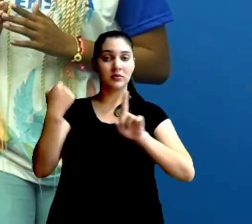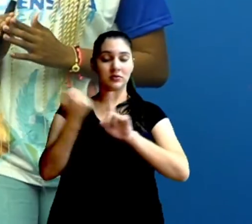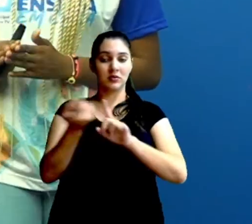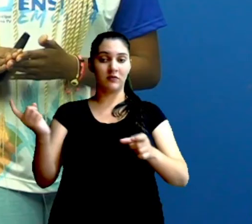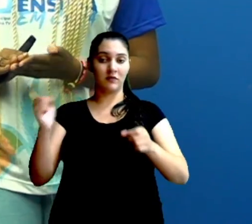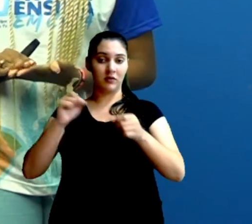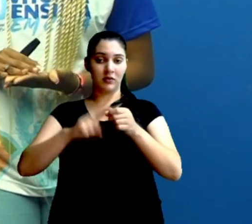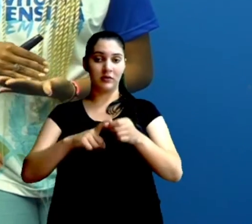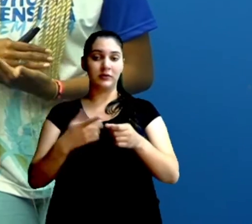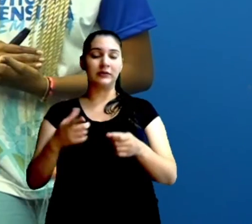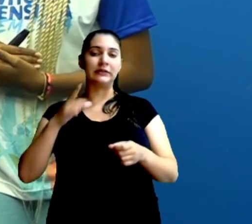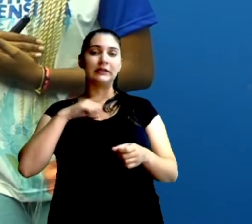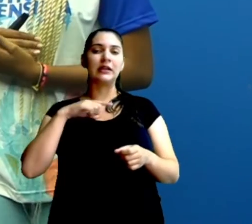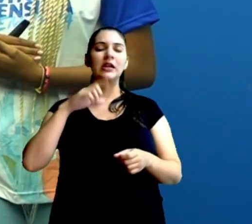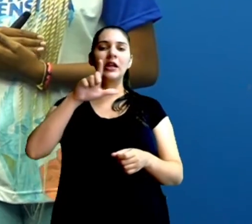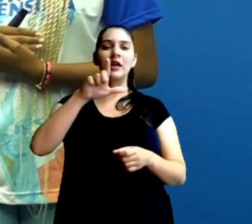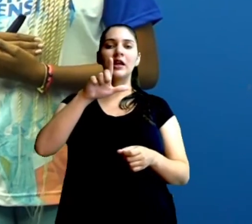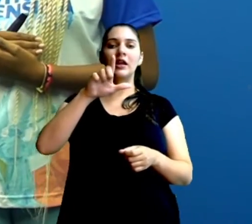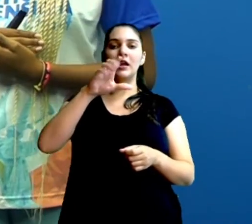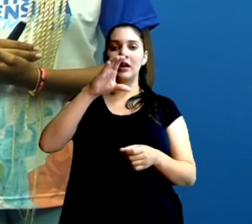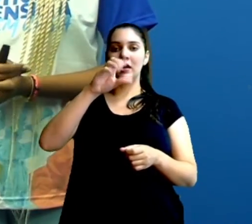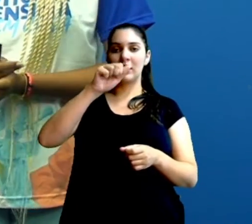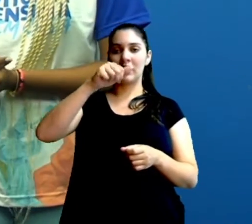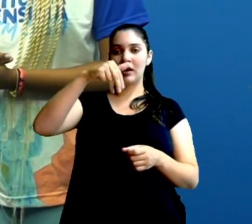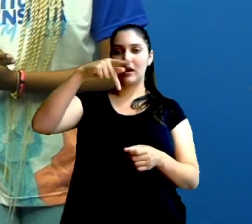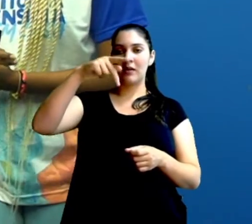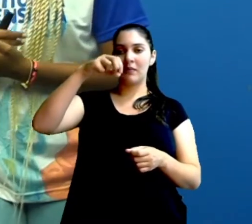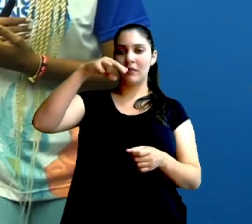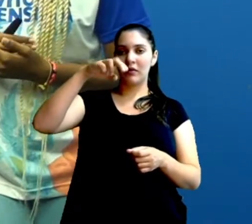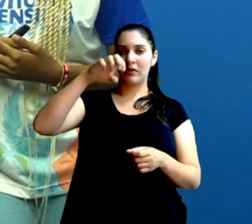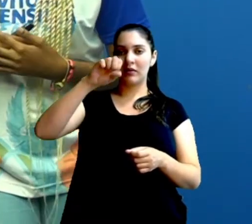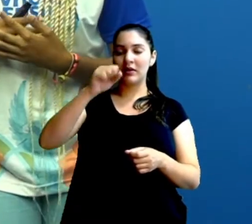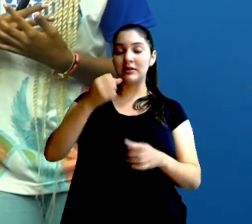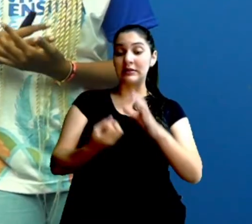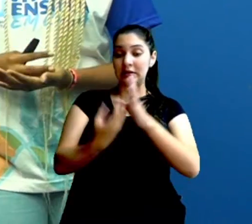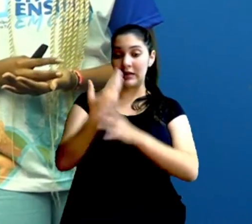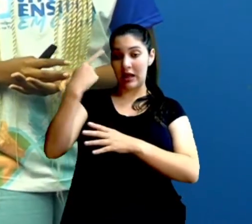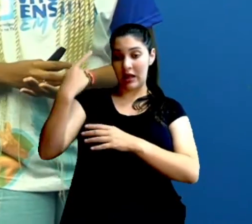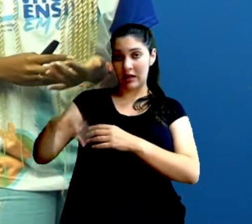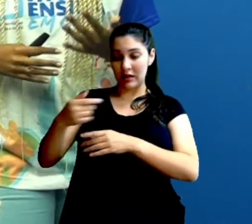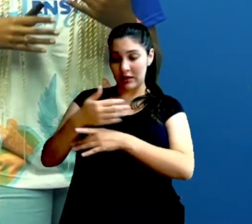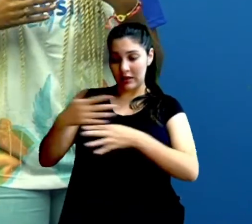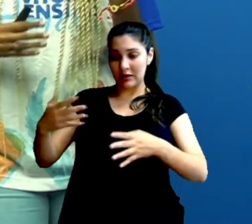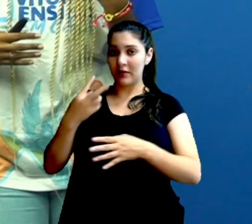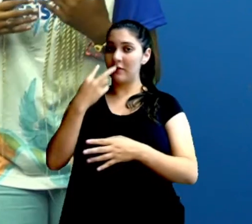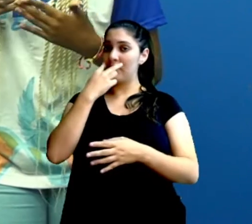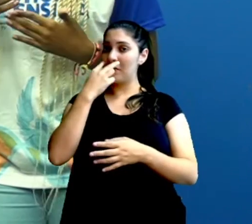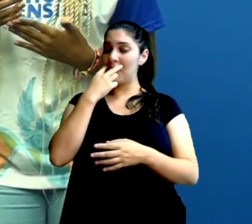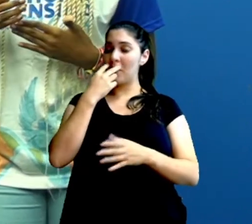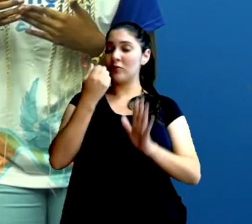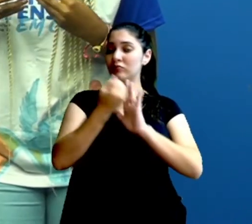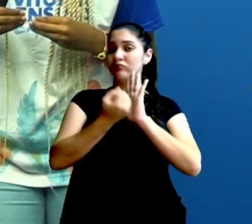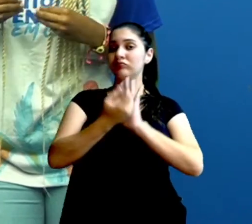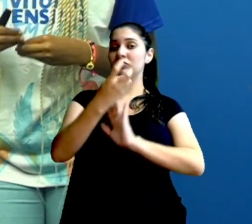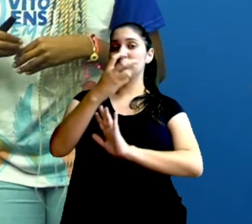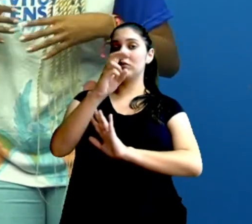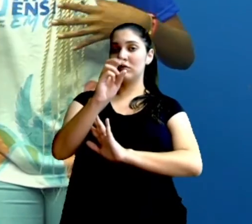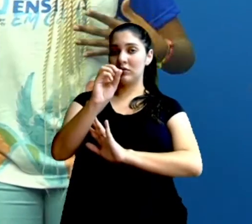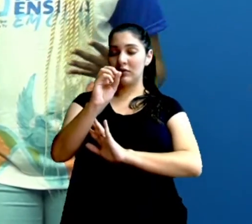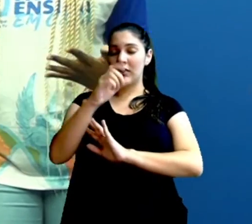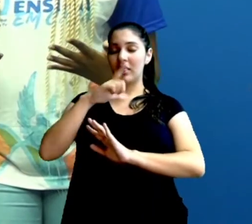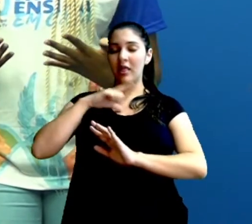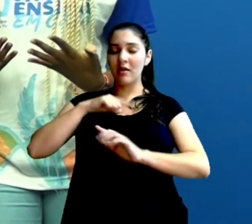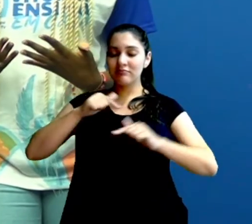ligas camponesas, que surgiu aqui em Vitória de Santo Antão na década de 50, que surge com essa ideia de